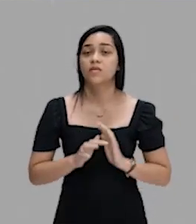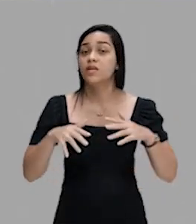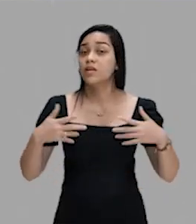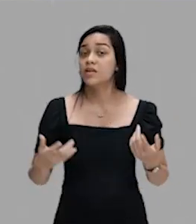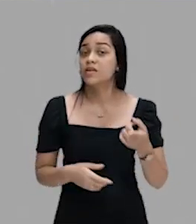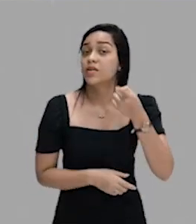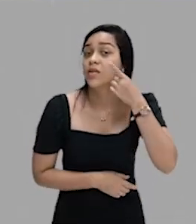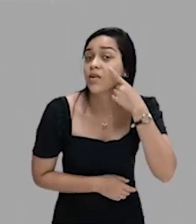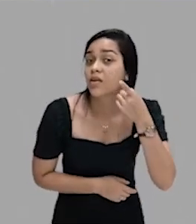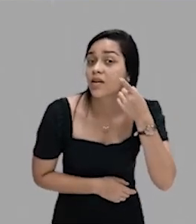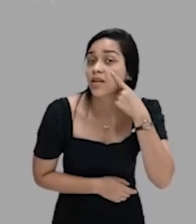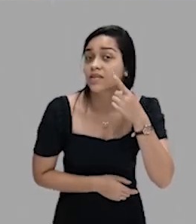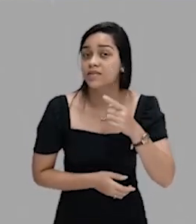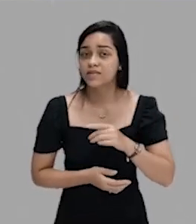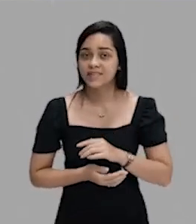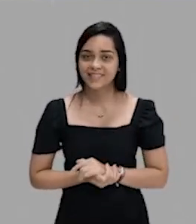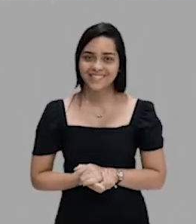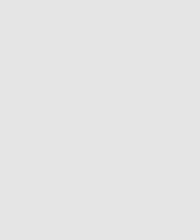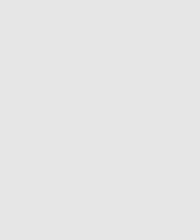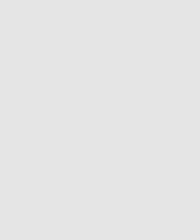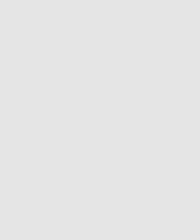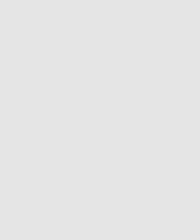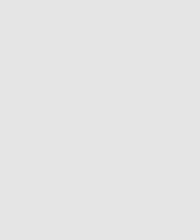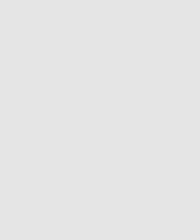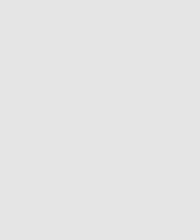aí compliquei